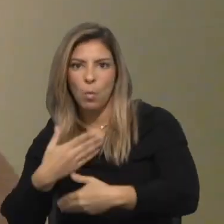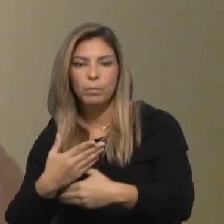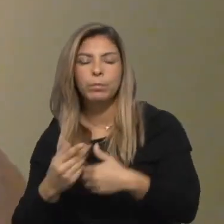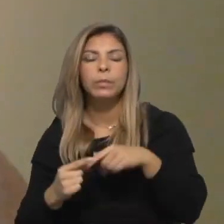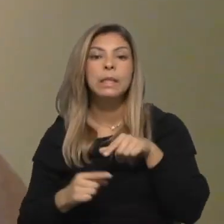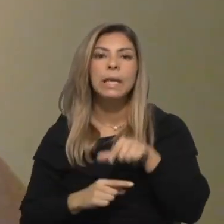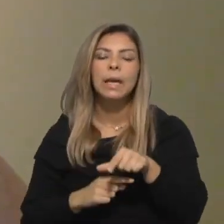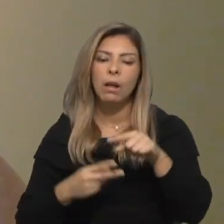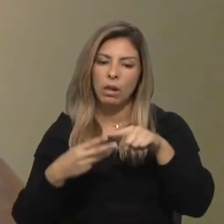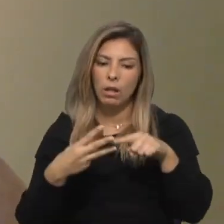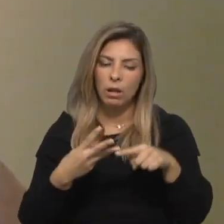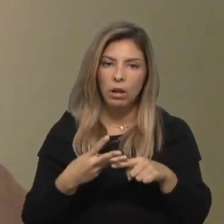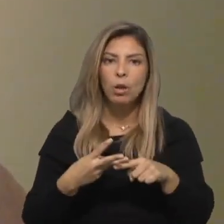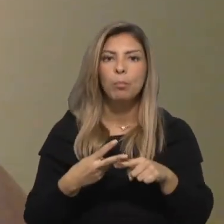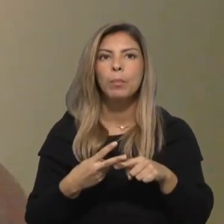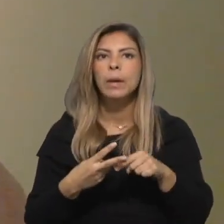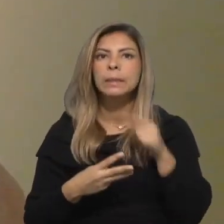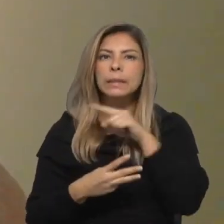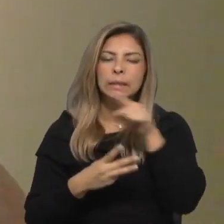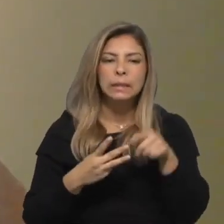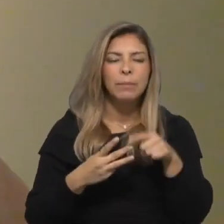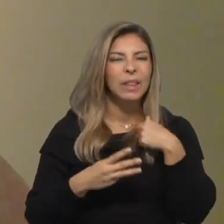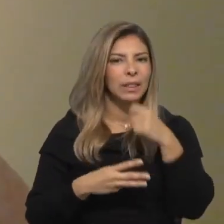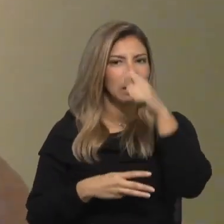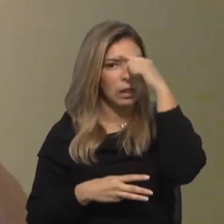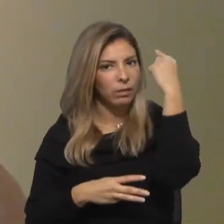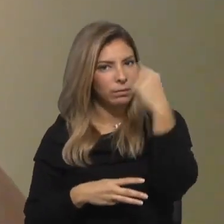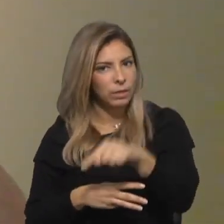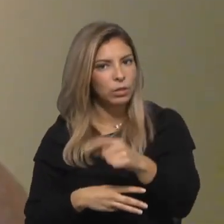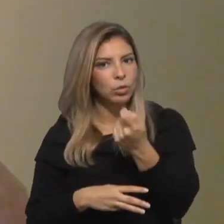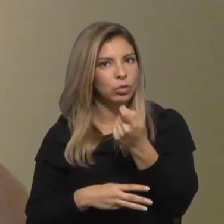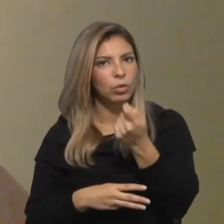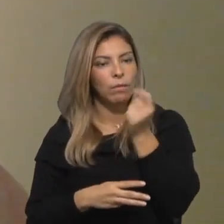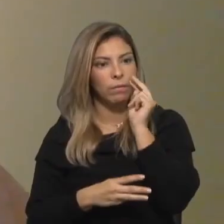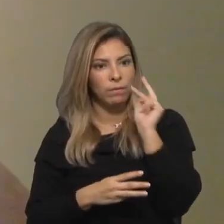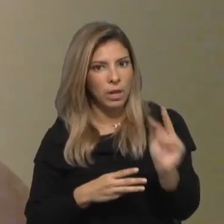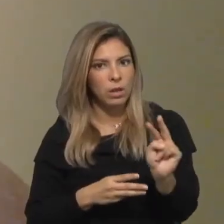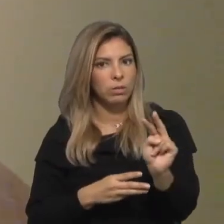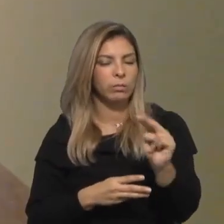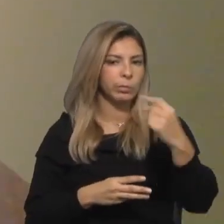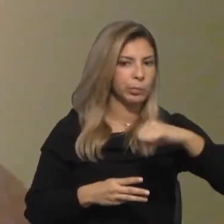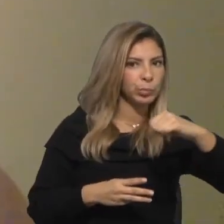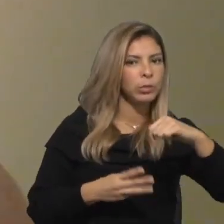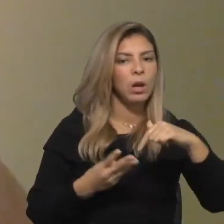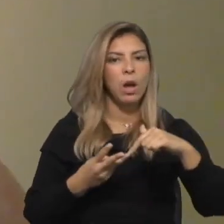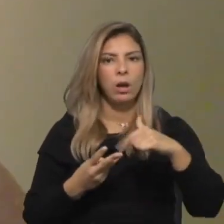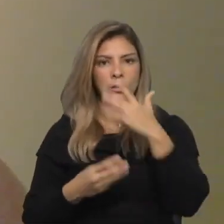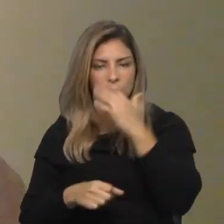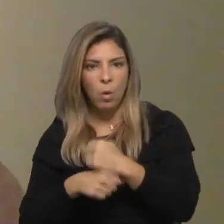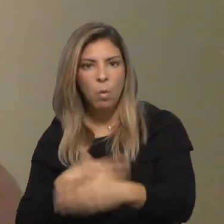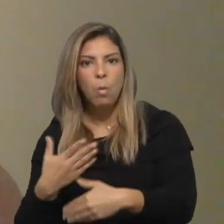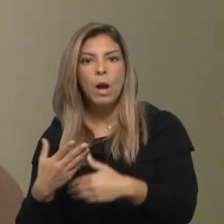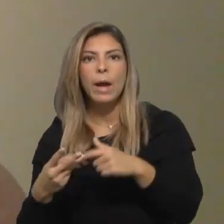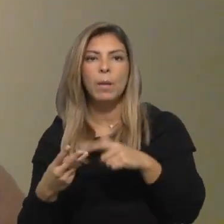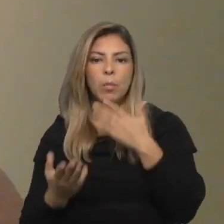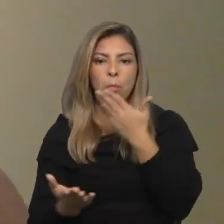meio, mas é um pouco mais difícil, talvez, o Ver, Julgar e Agir fazer algo como uma alteração a uma proposta do governo ou